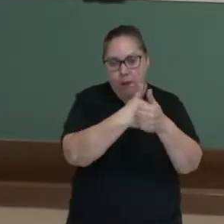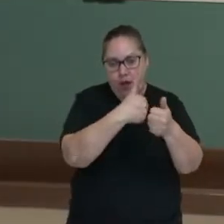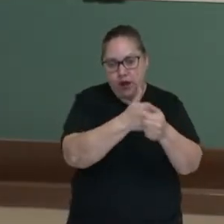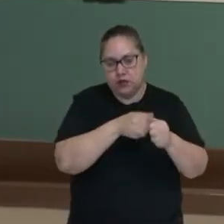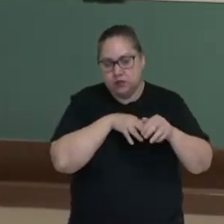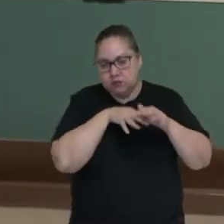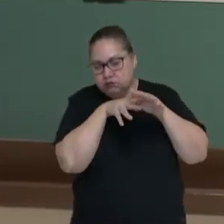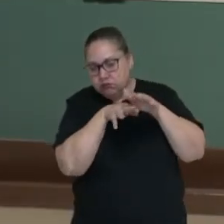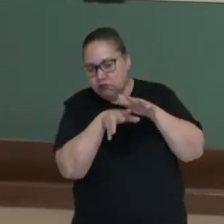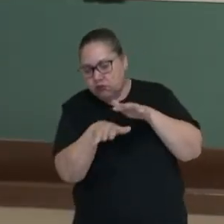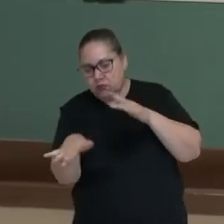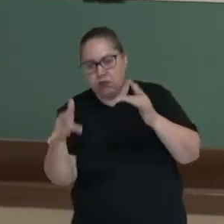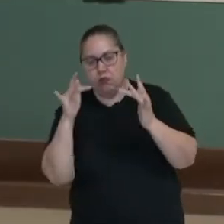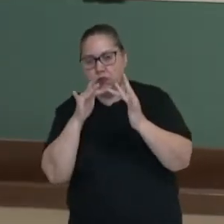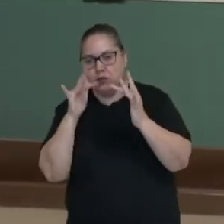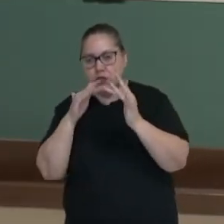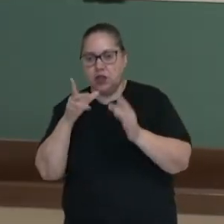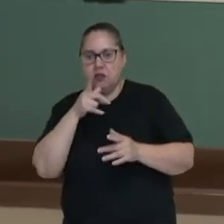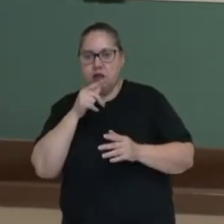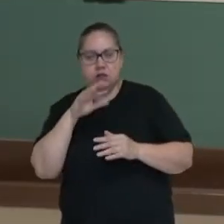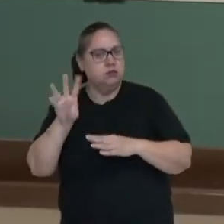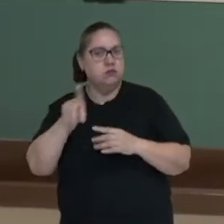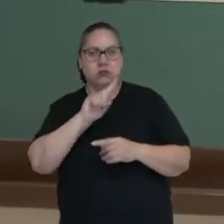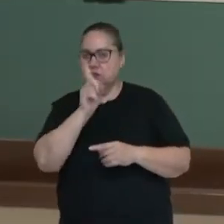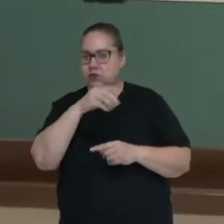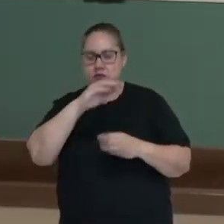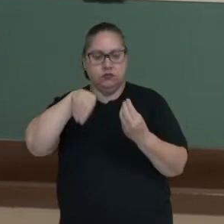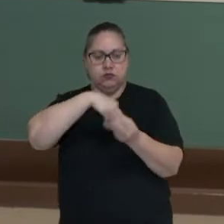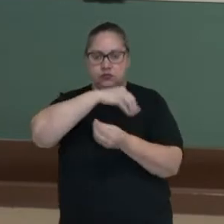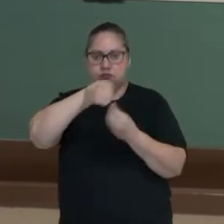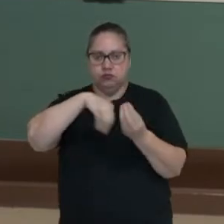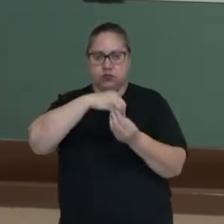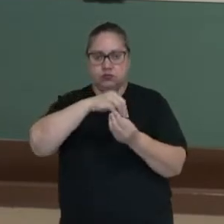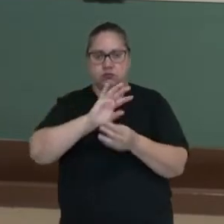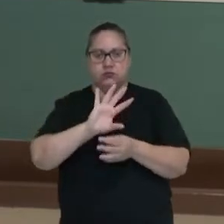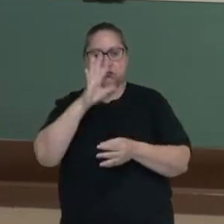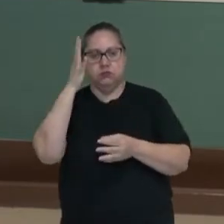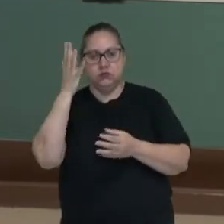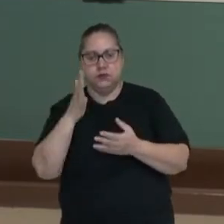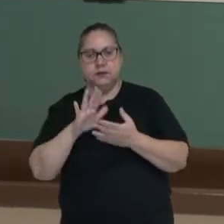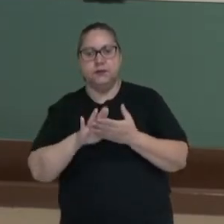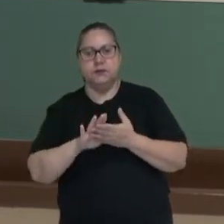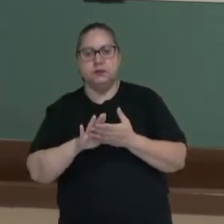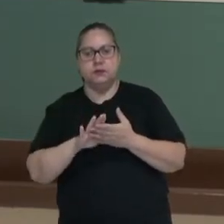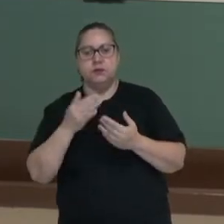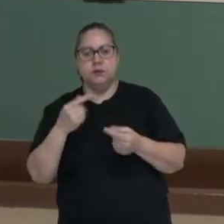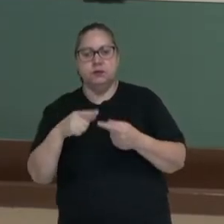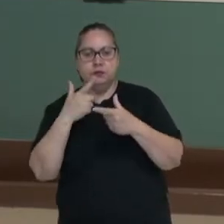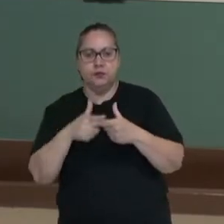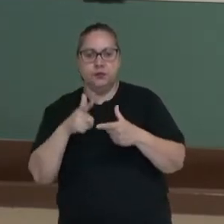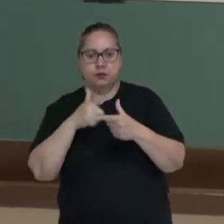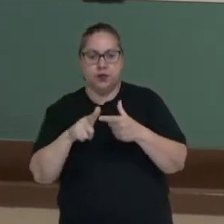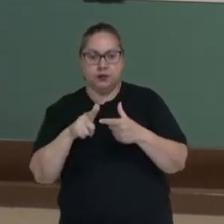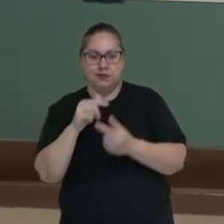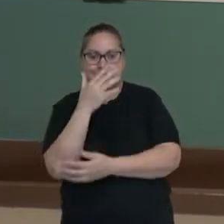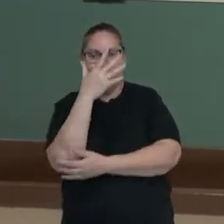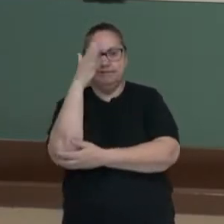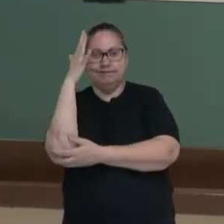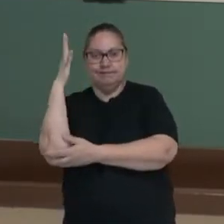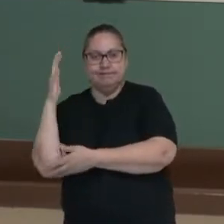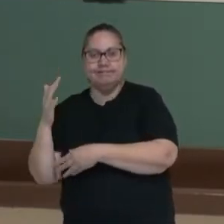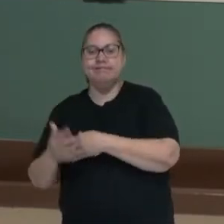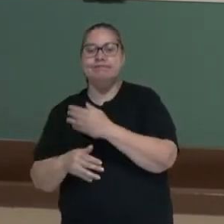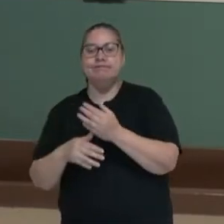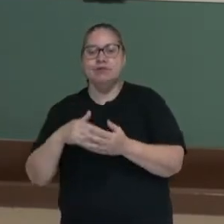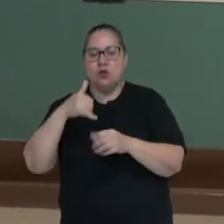vai entrar em contato com a água e não vai se misturar. Então, esses acidentes causam problemas ambientais.